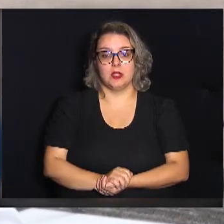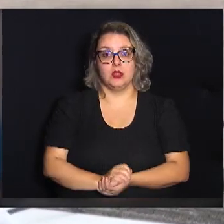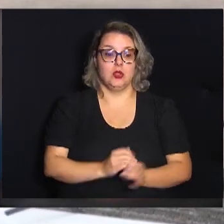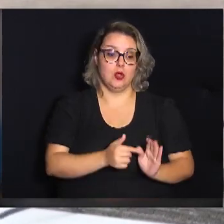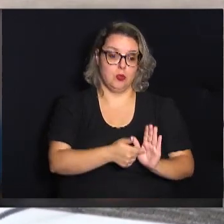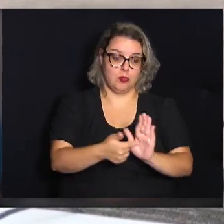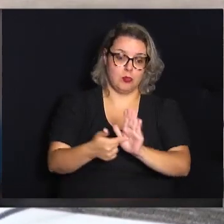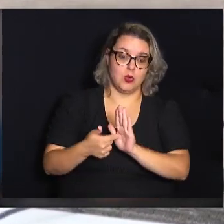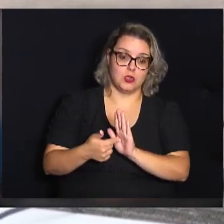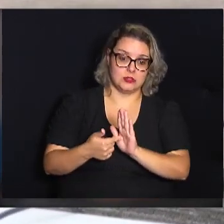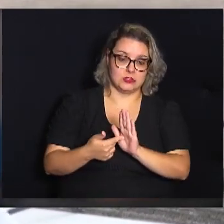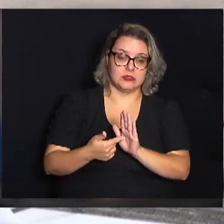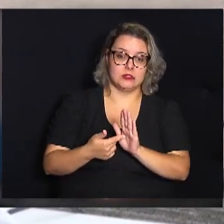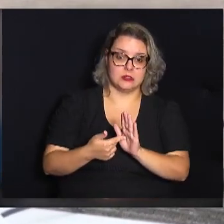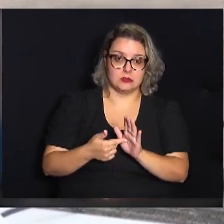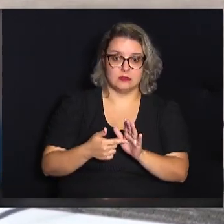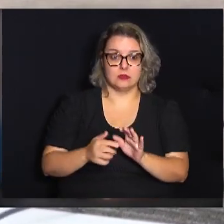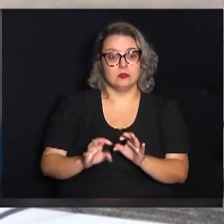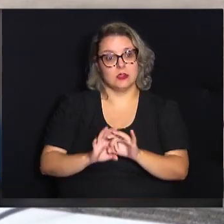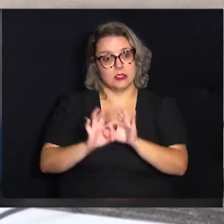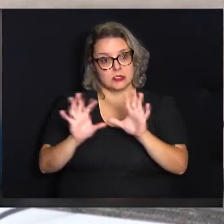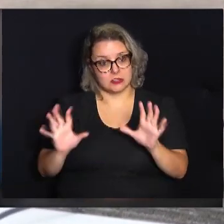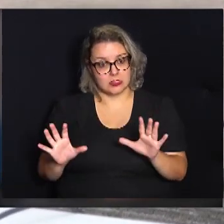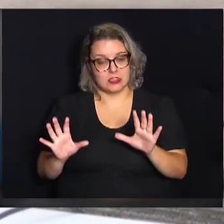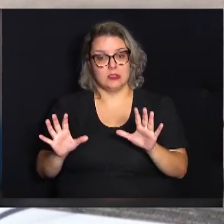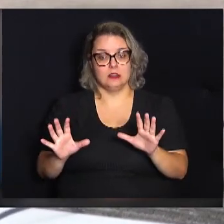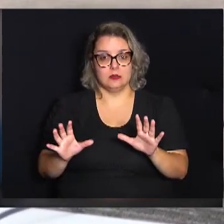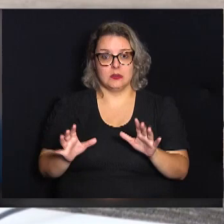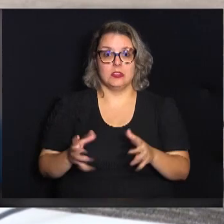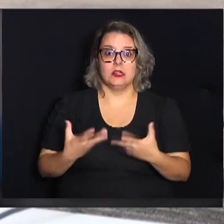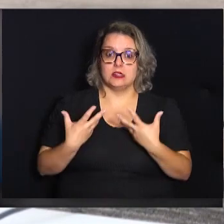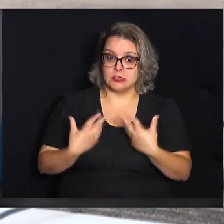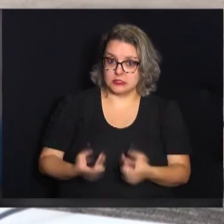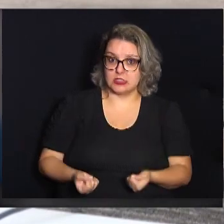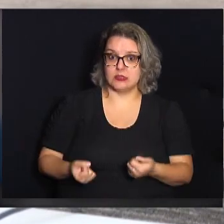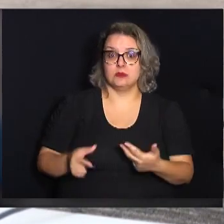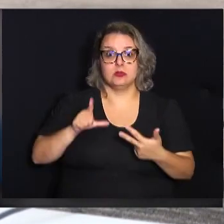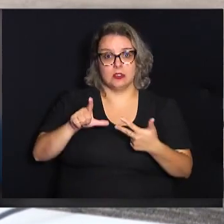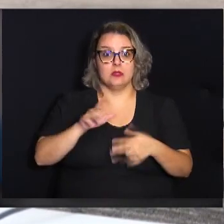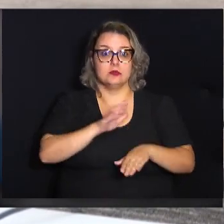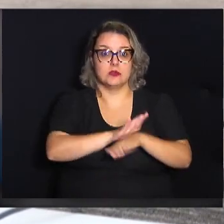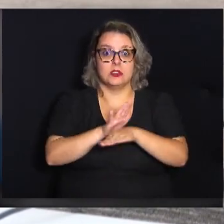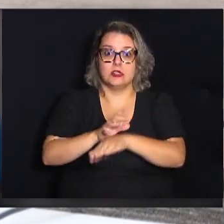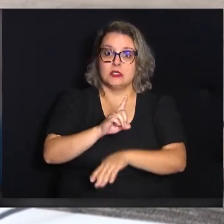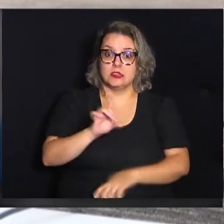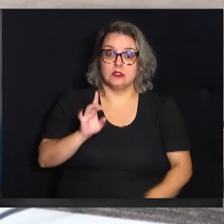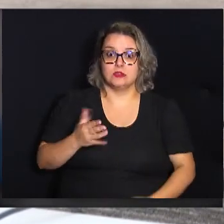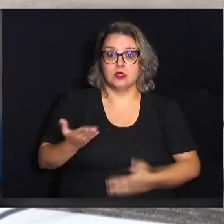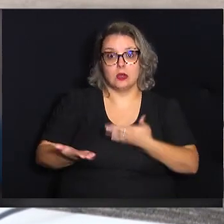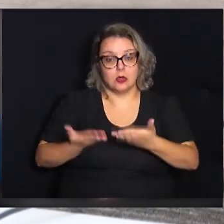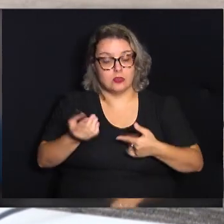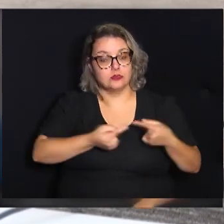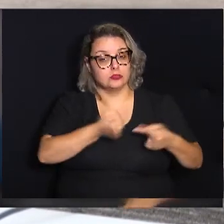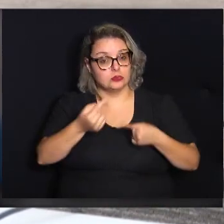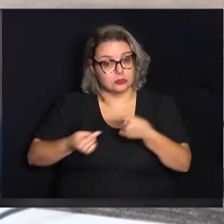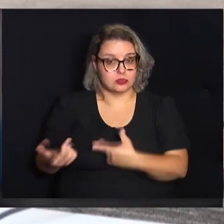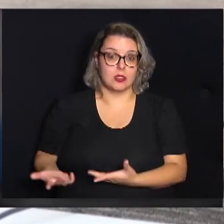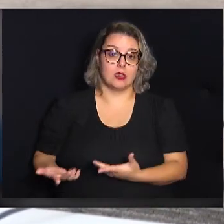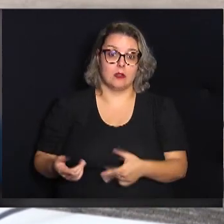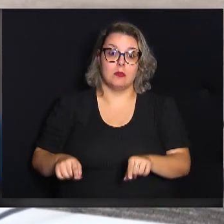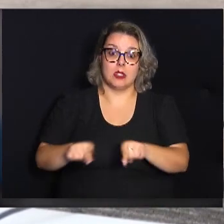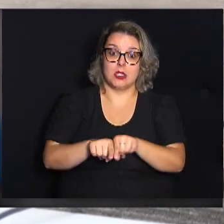numa sinalização dessa disposição do Legislativo contribuir não só com o debate, mas